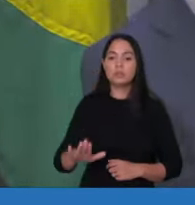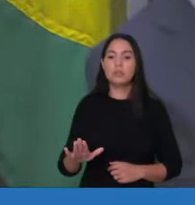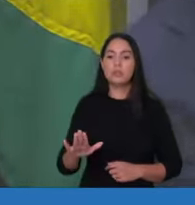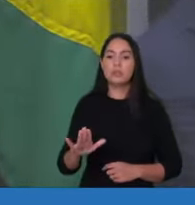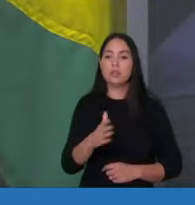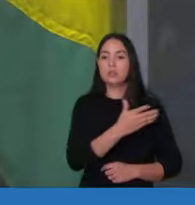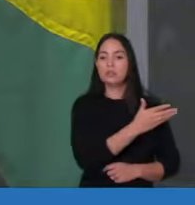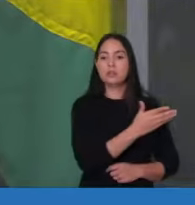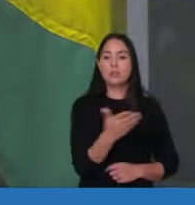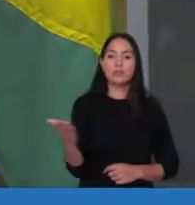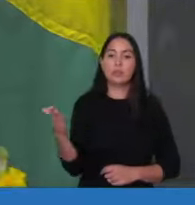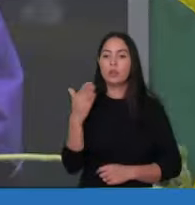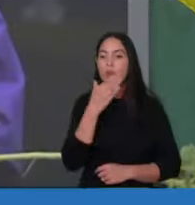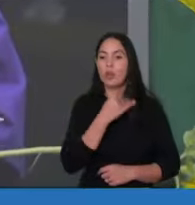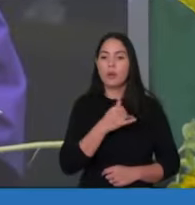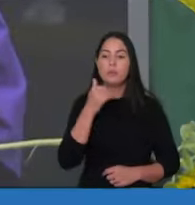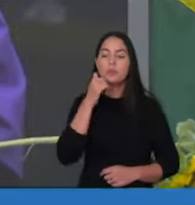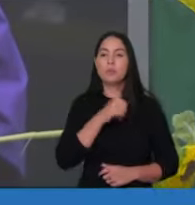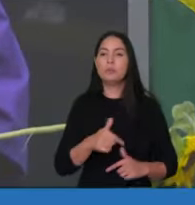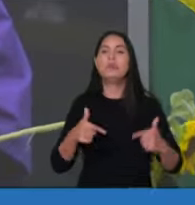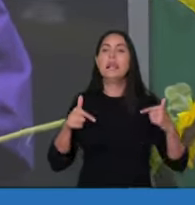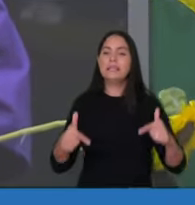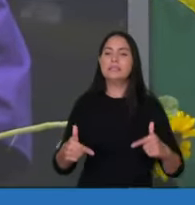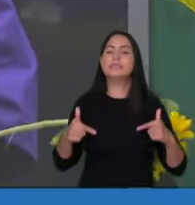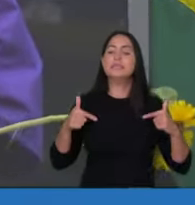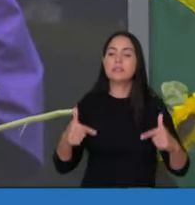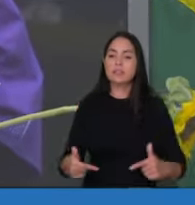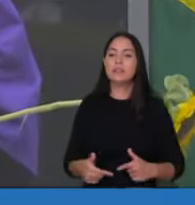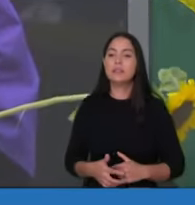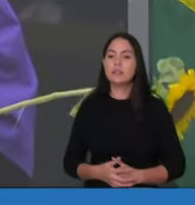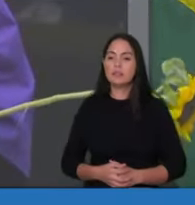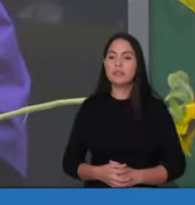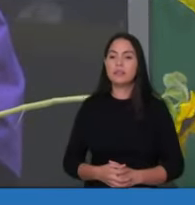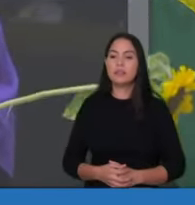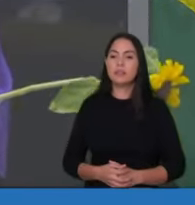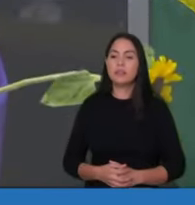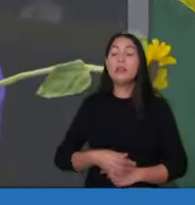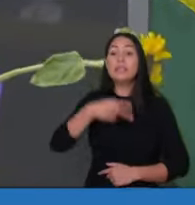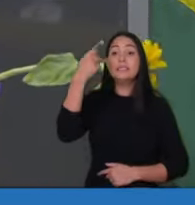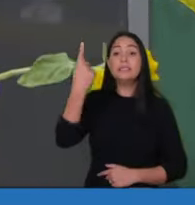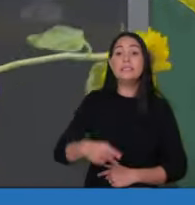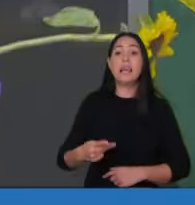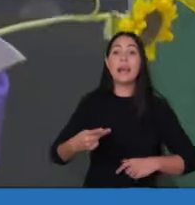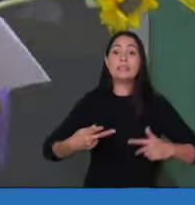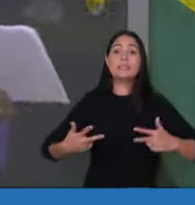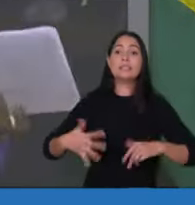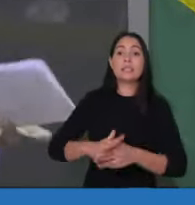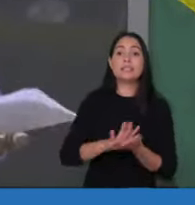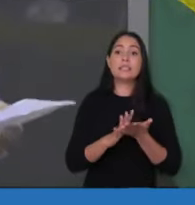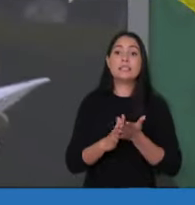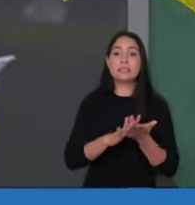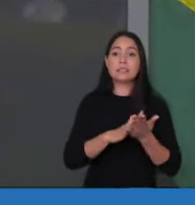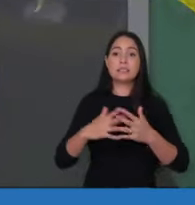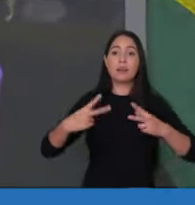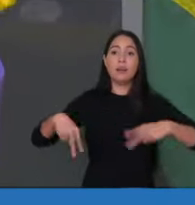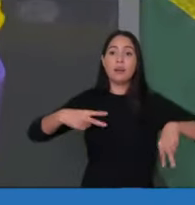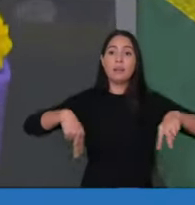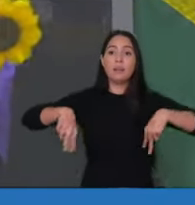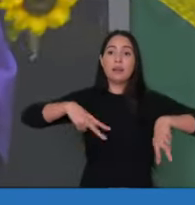Os guerreiros e guerreiras, e eu queria muito que essas sambadeiras do Brasil